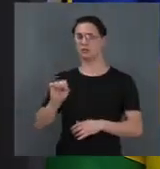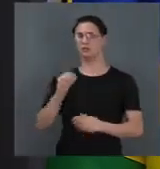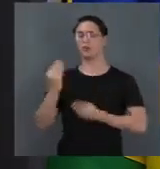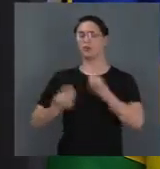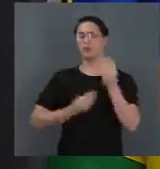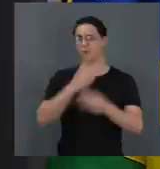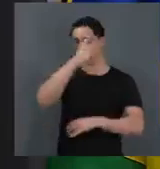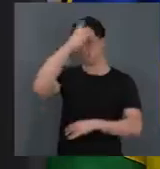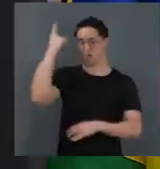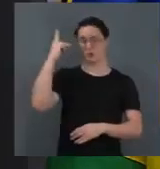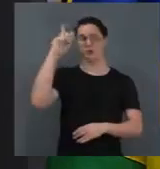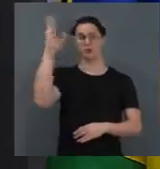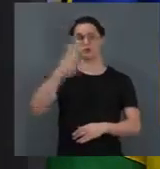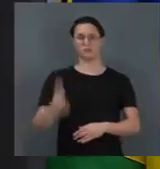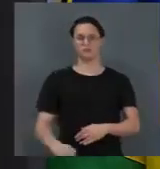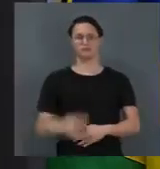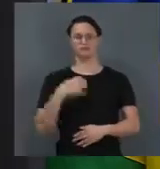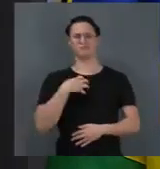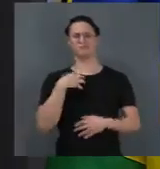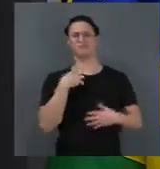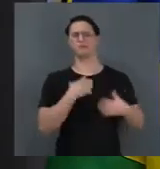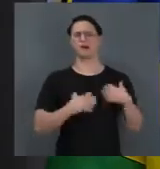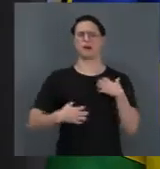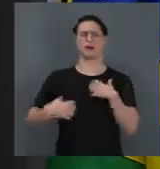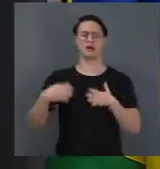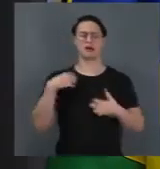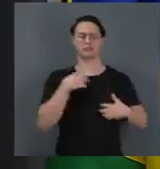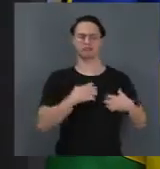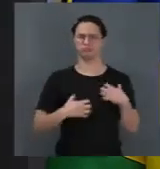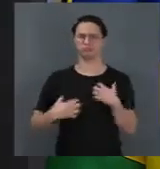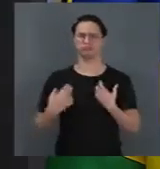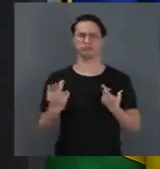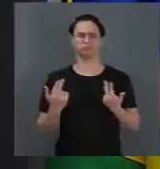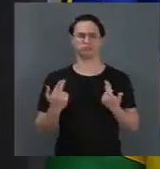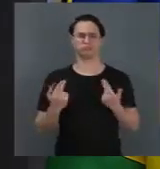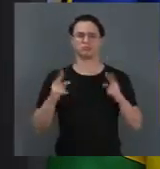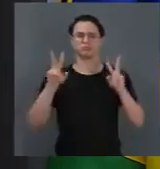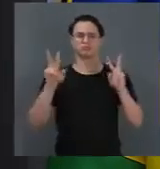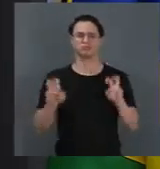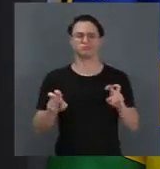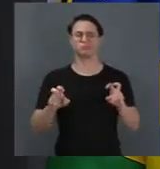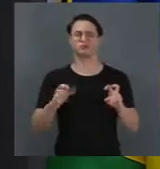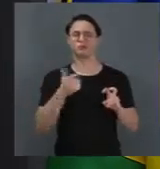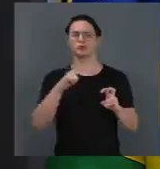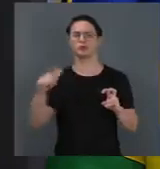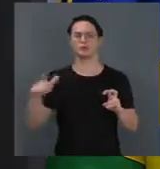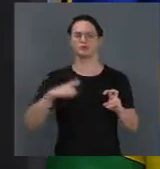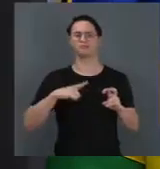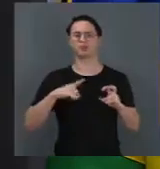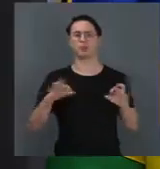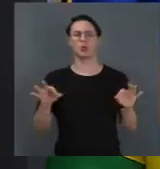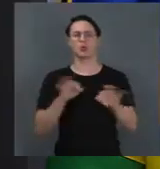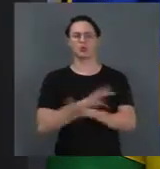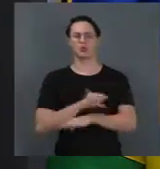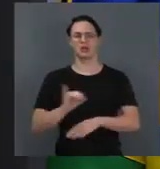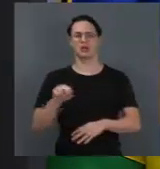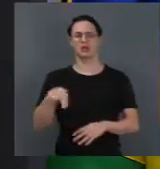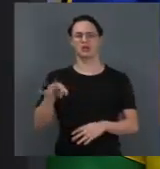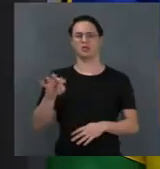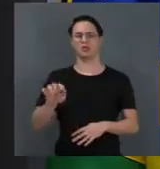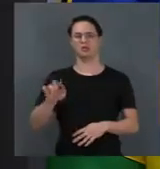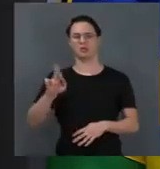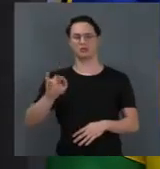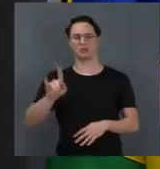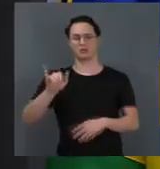Brasil também estão aflitas com relação a não ter a sua inteireza, a sua integridade,